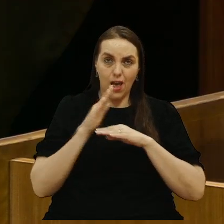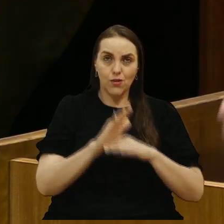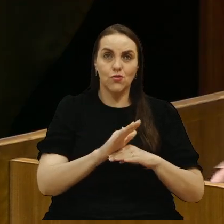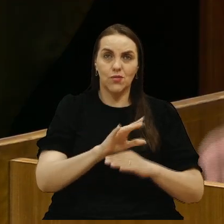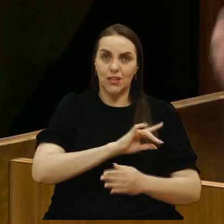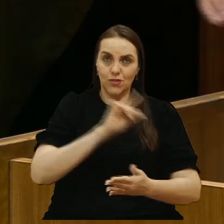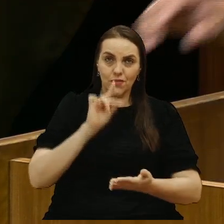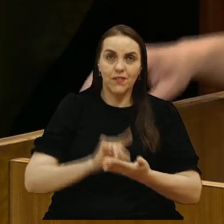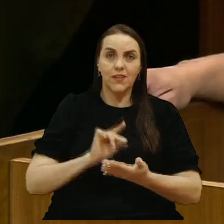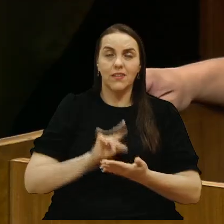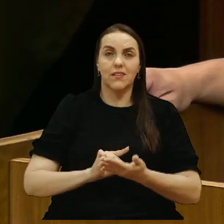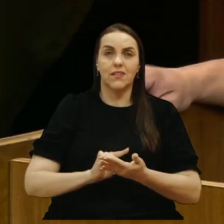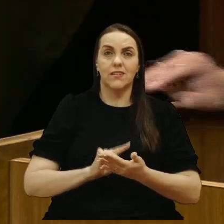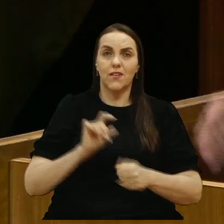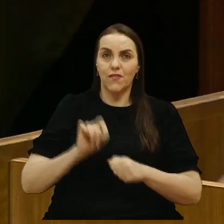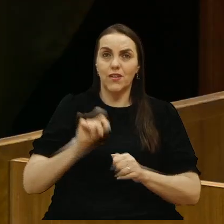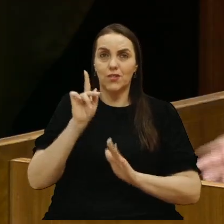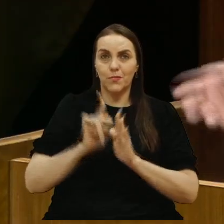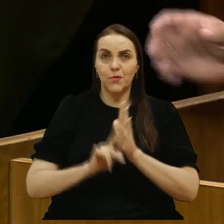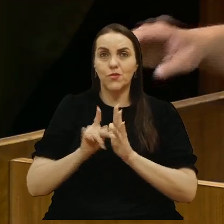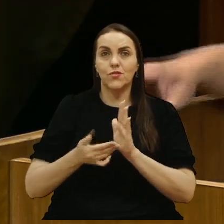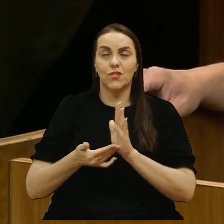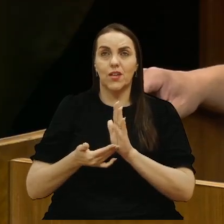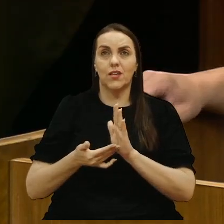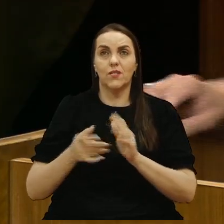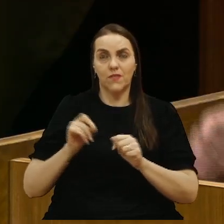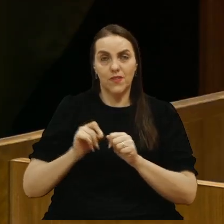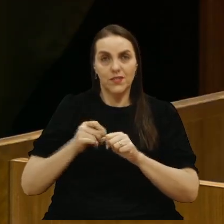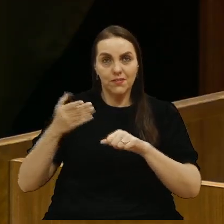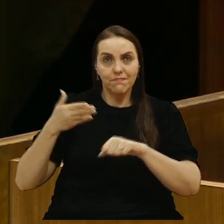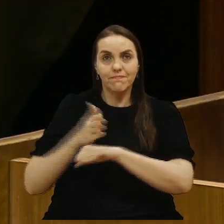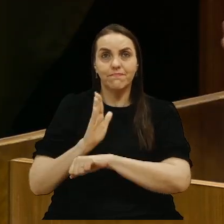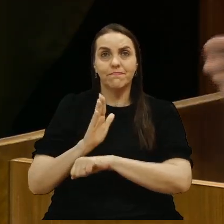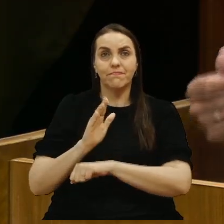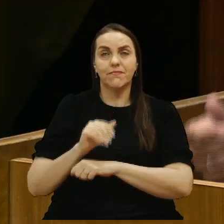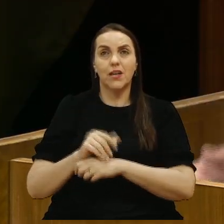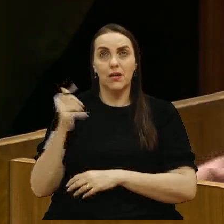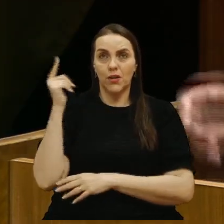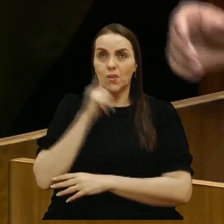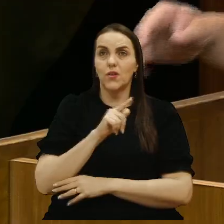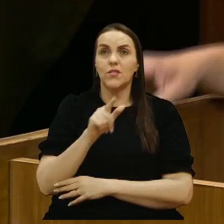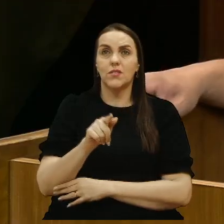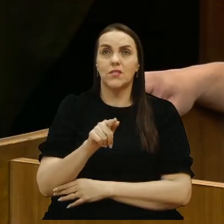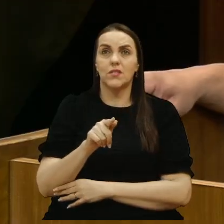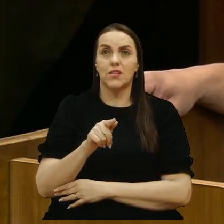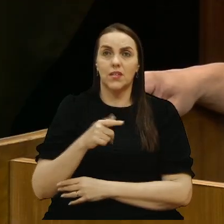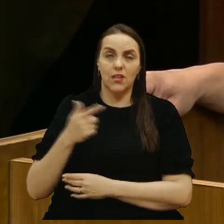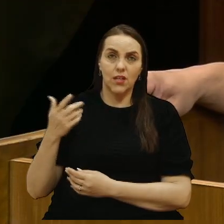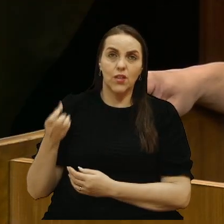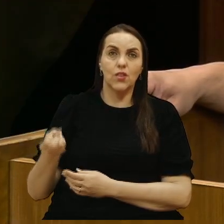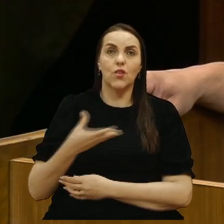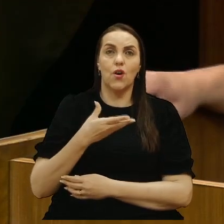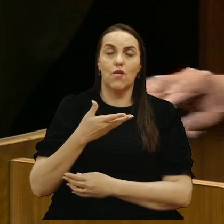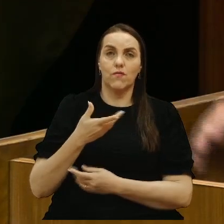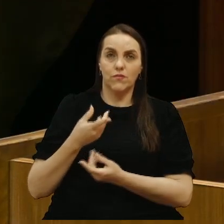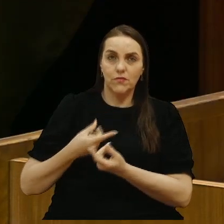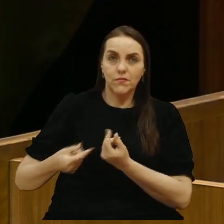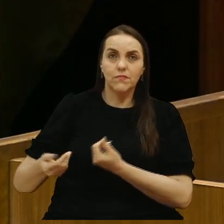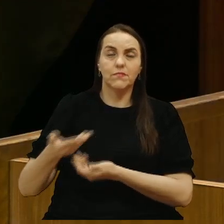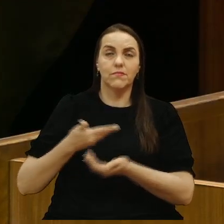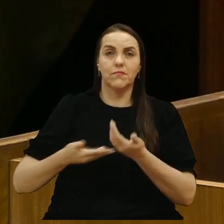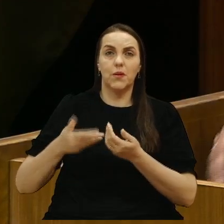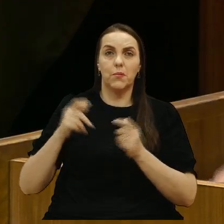ajudar fazer esses projetos, fazerem passar para a gente conseguir angariar novos recursos, para que